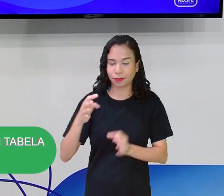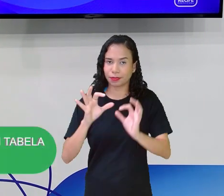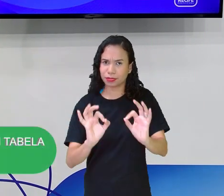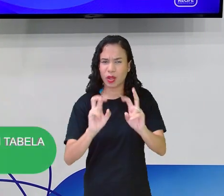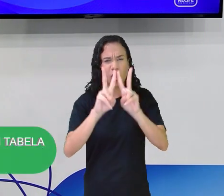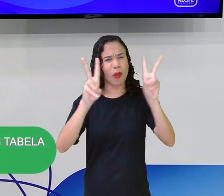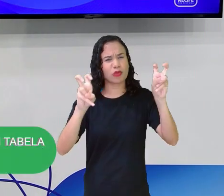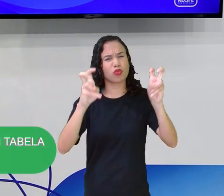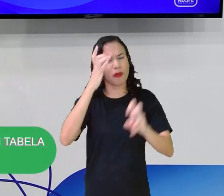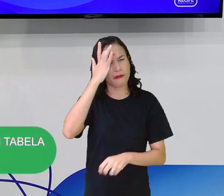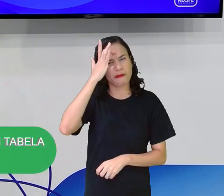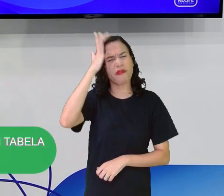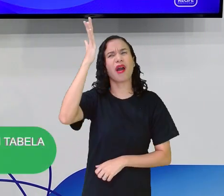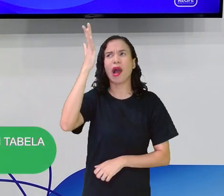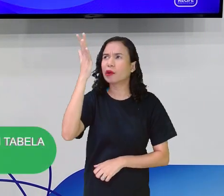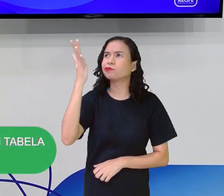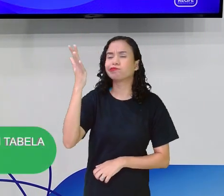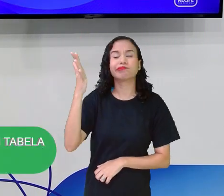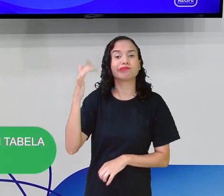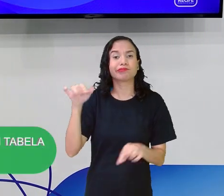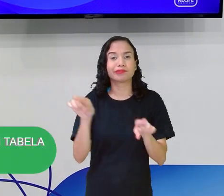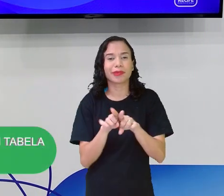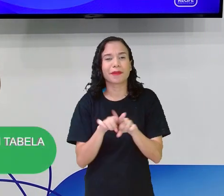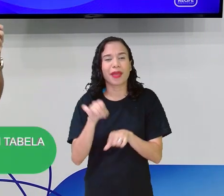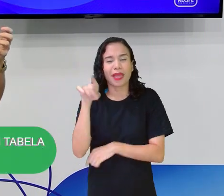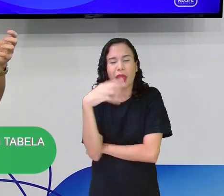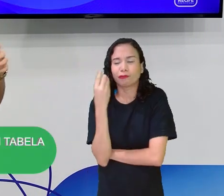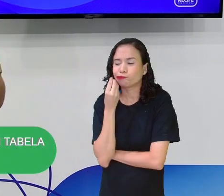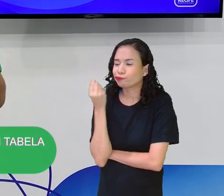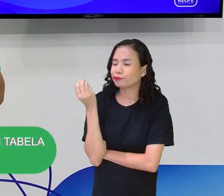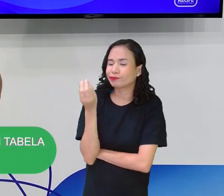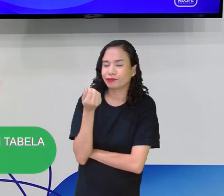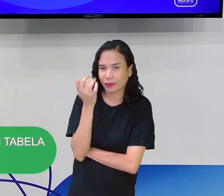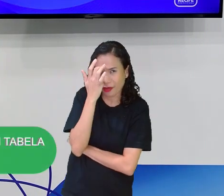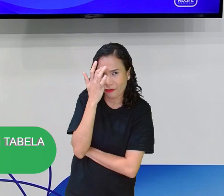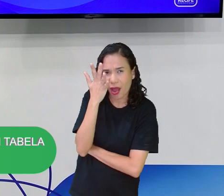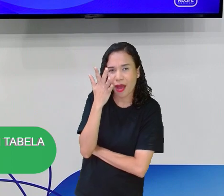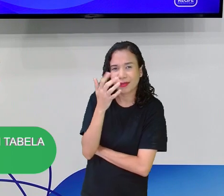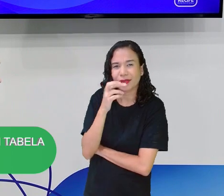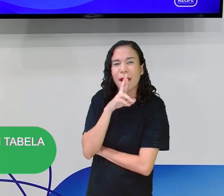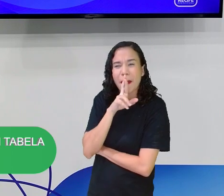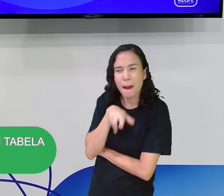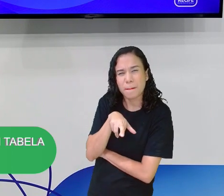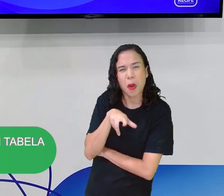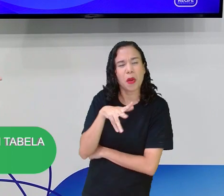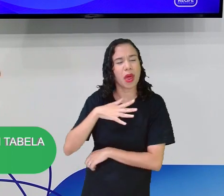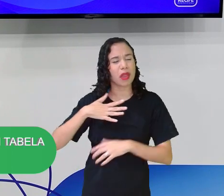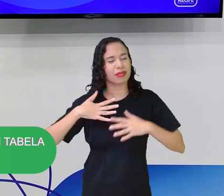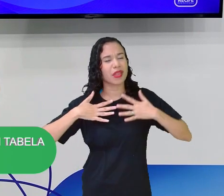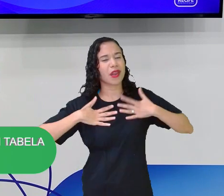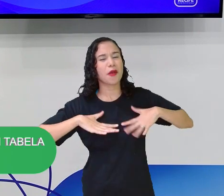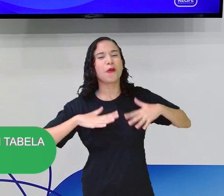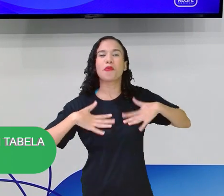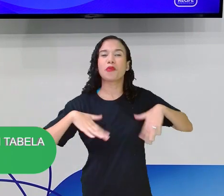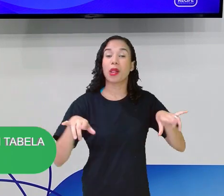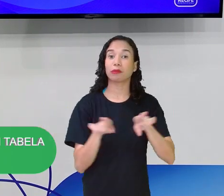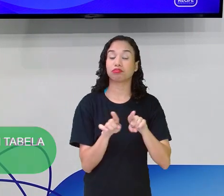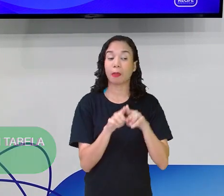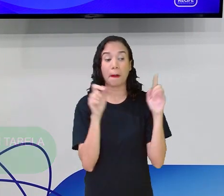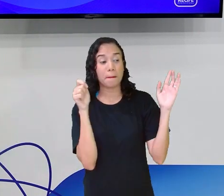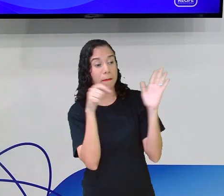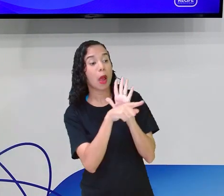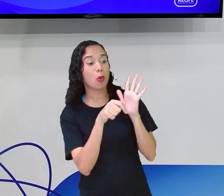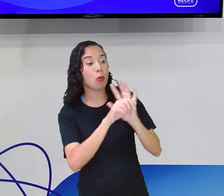Assunto fácil, assunto que é um docinho, as respostas são muito tranquilas, as